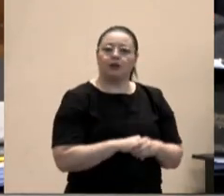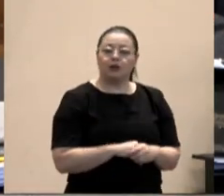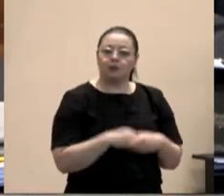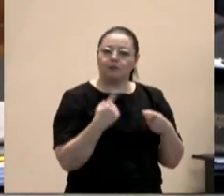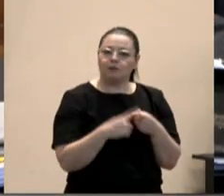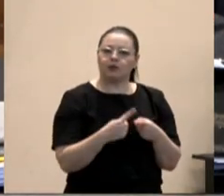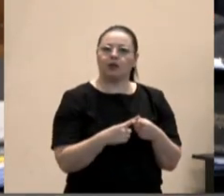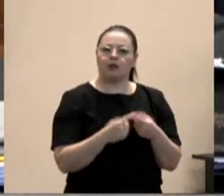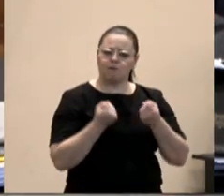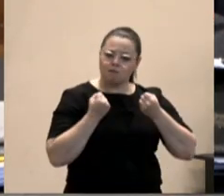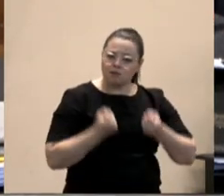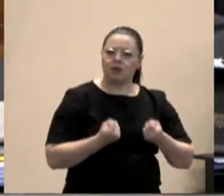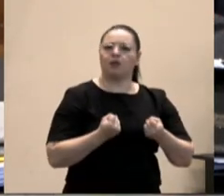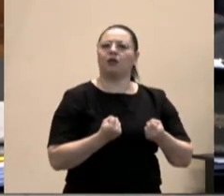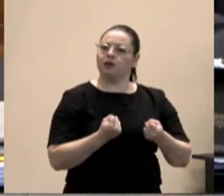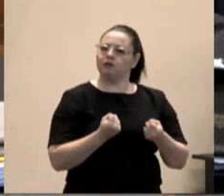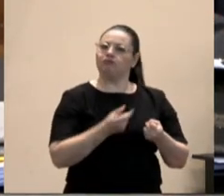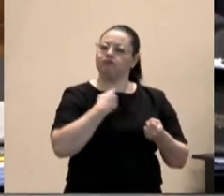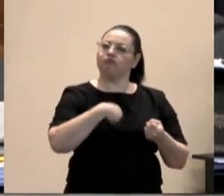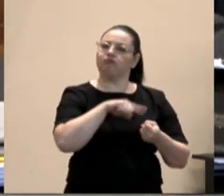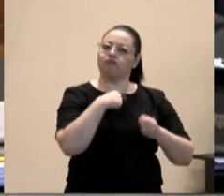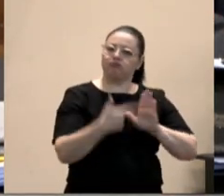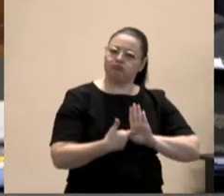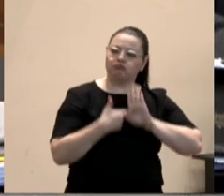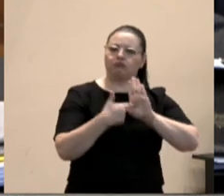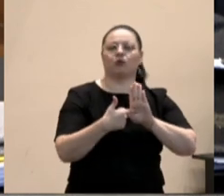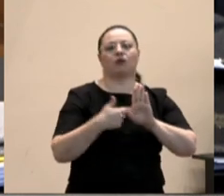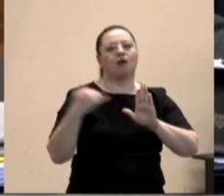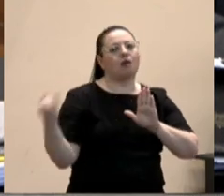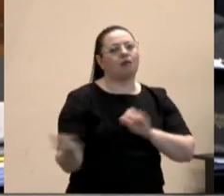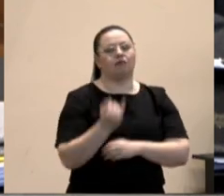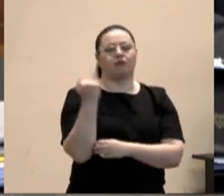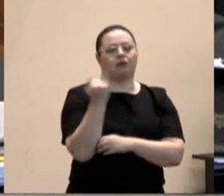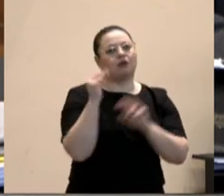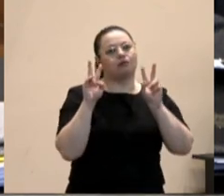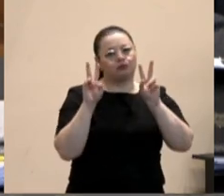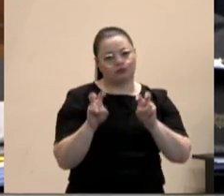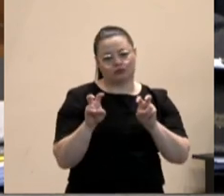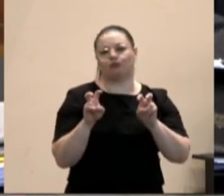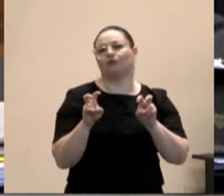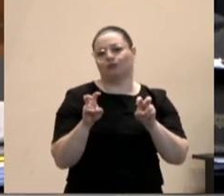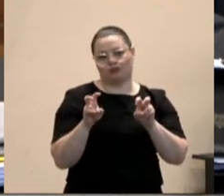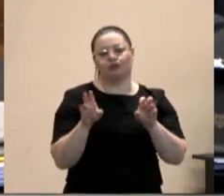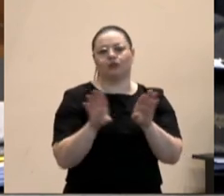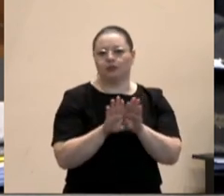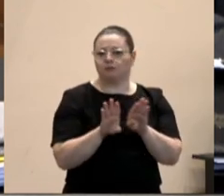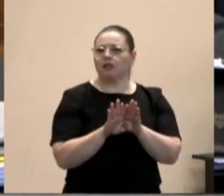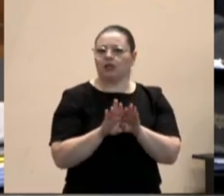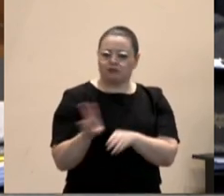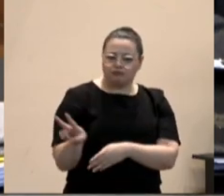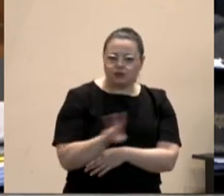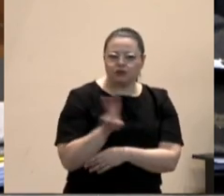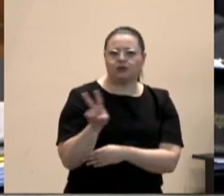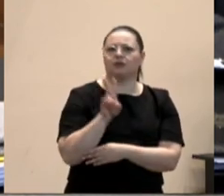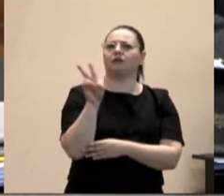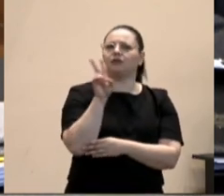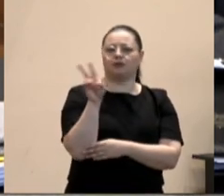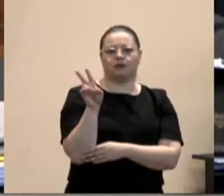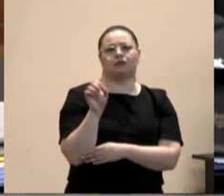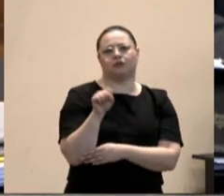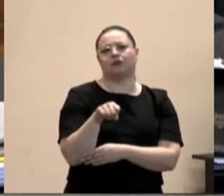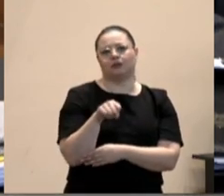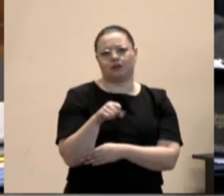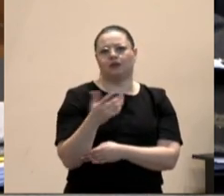gente precisa dar, não é? A essa importante forma de valorização